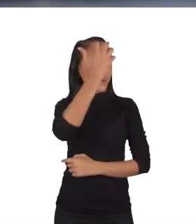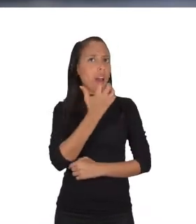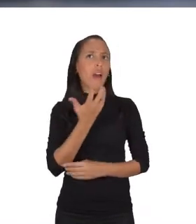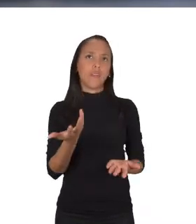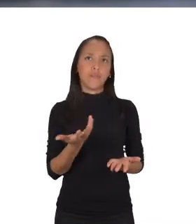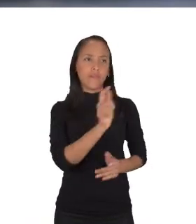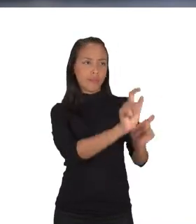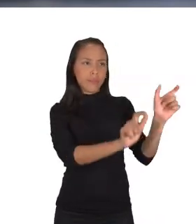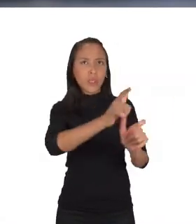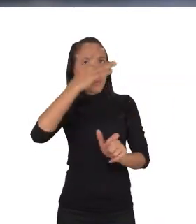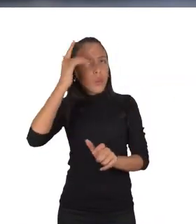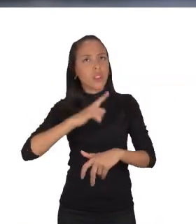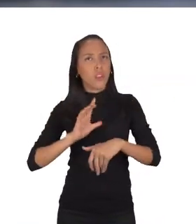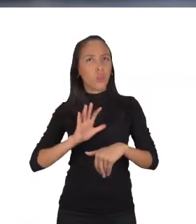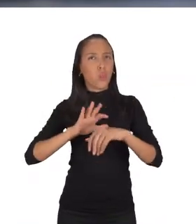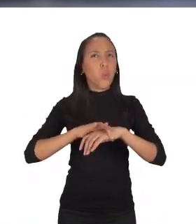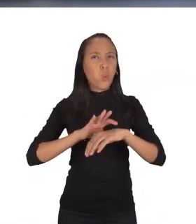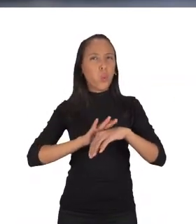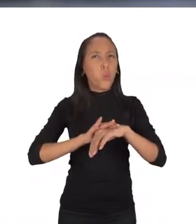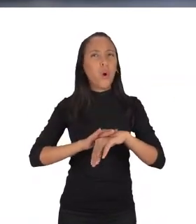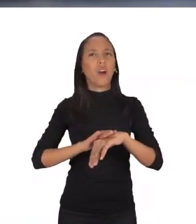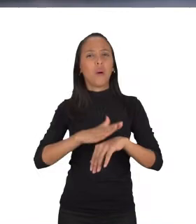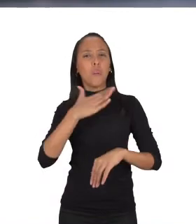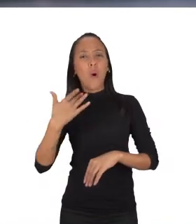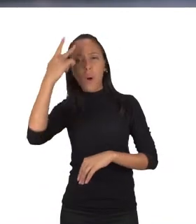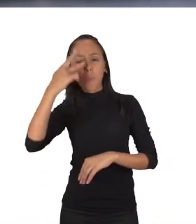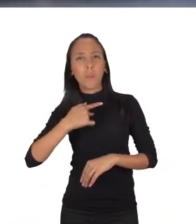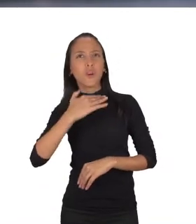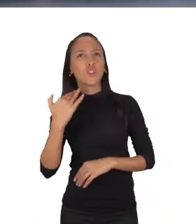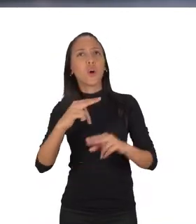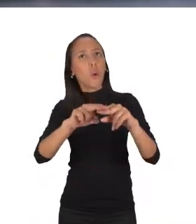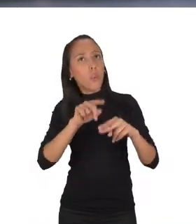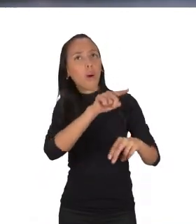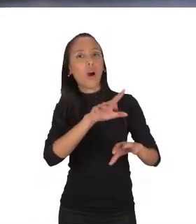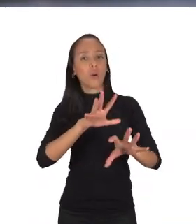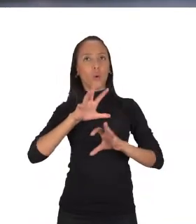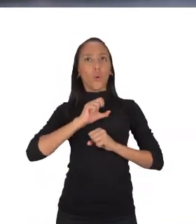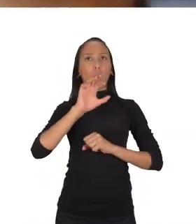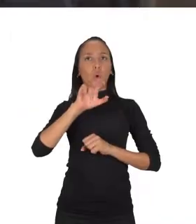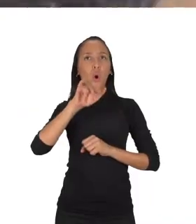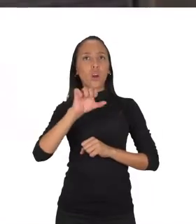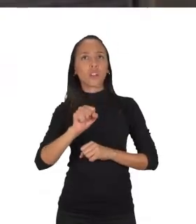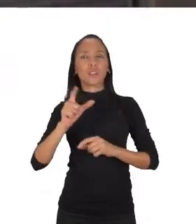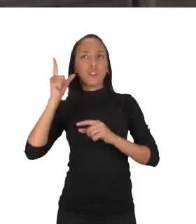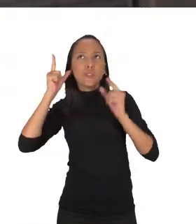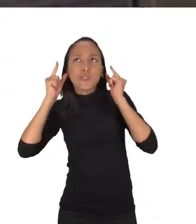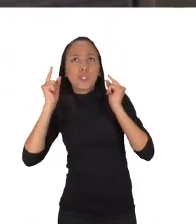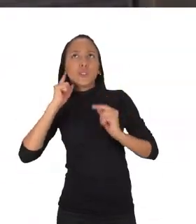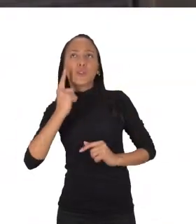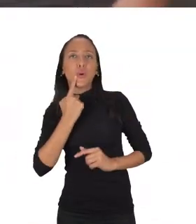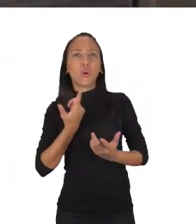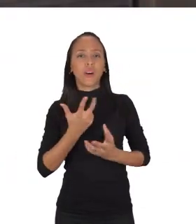Pessoas adoecem, morrem, se suicidam por causa da intoxicação crônica. Ficam surdas, ficam com câncer, ficam